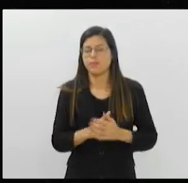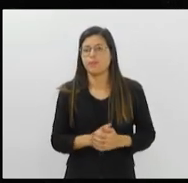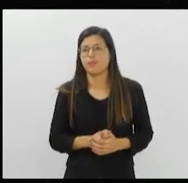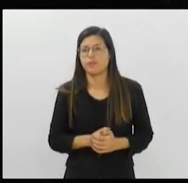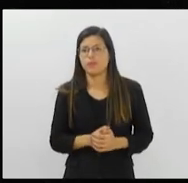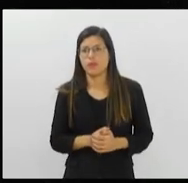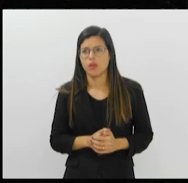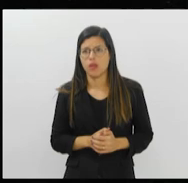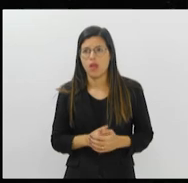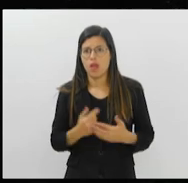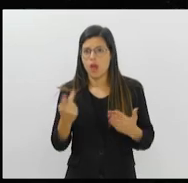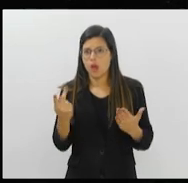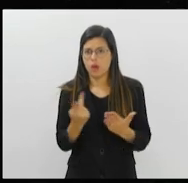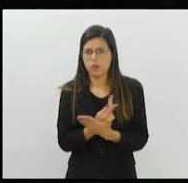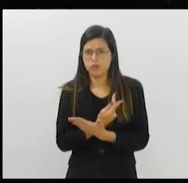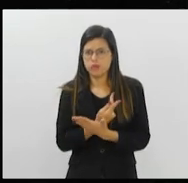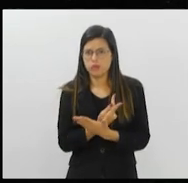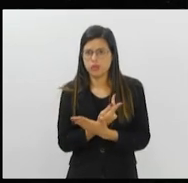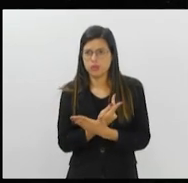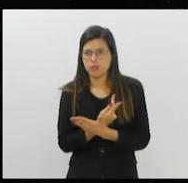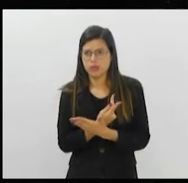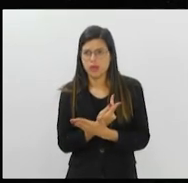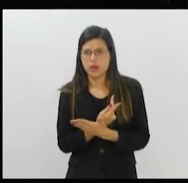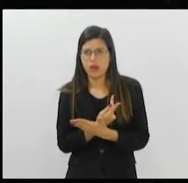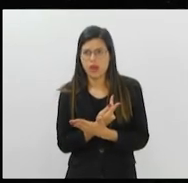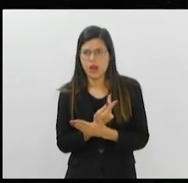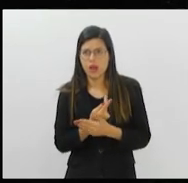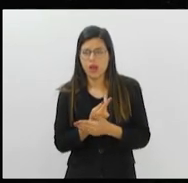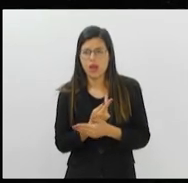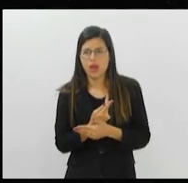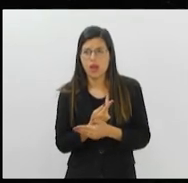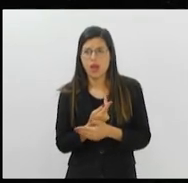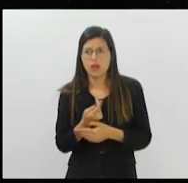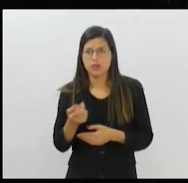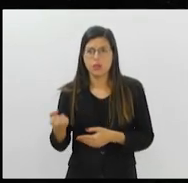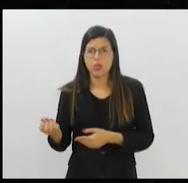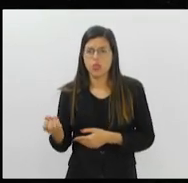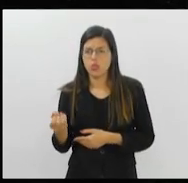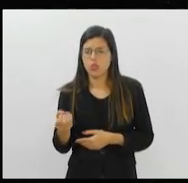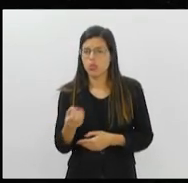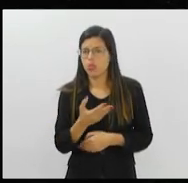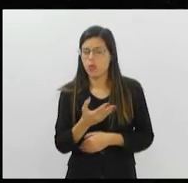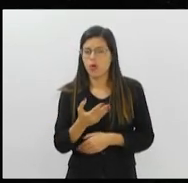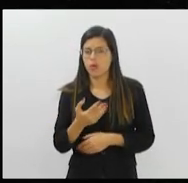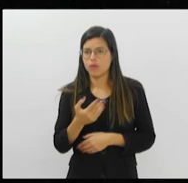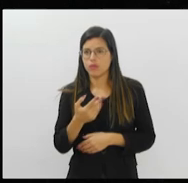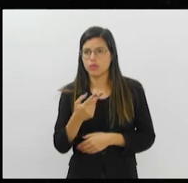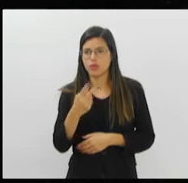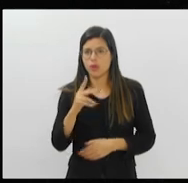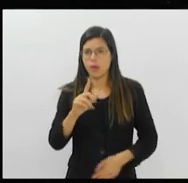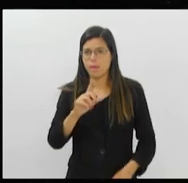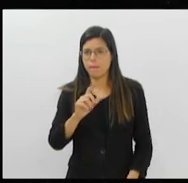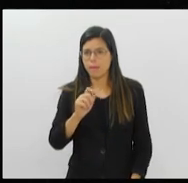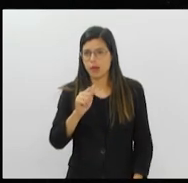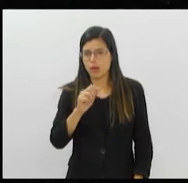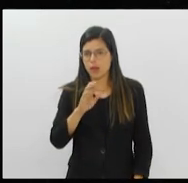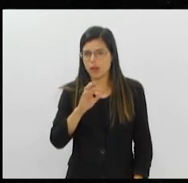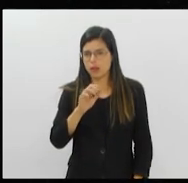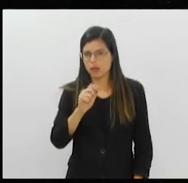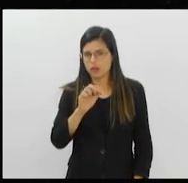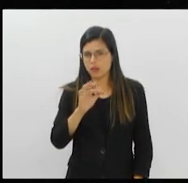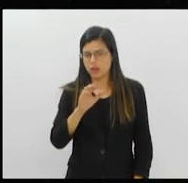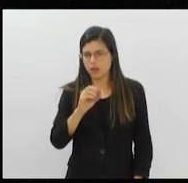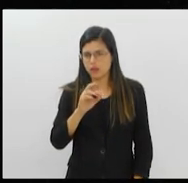se dará a partir de novas plataformas, porque que nas plataformas que já estão